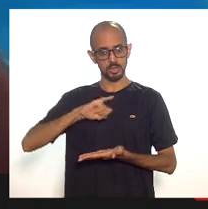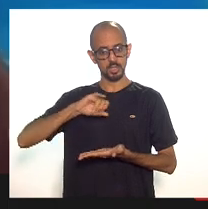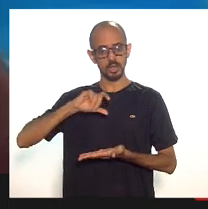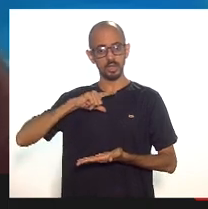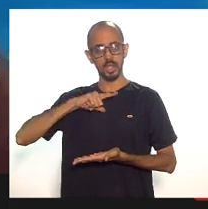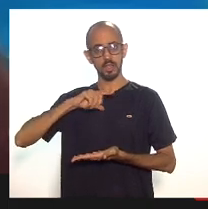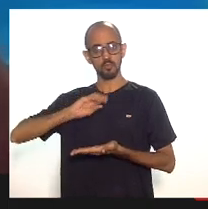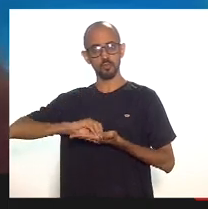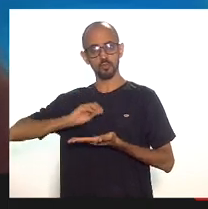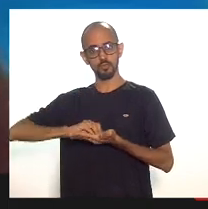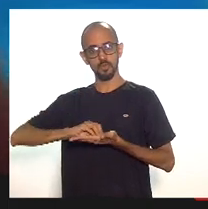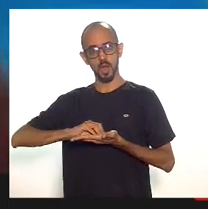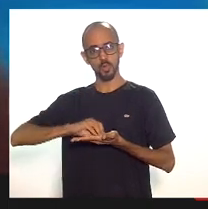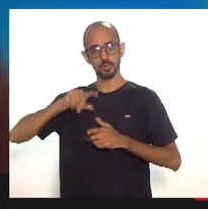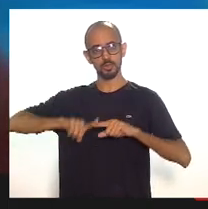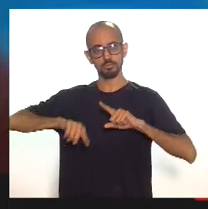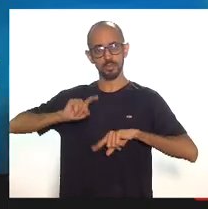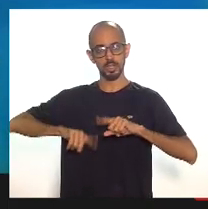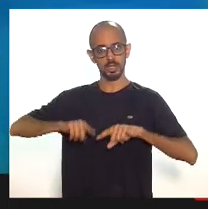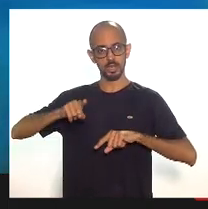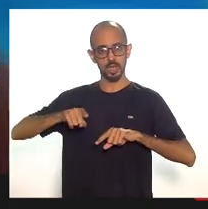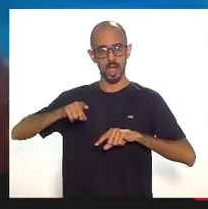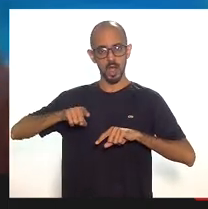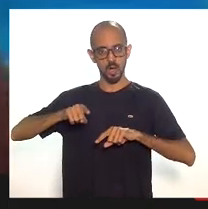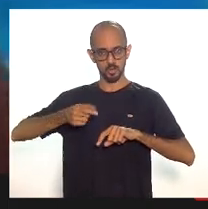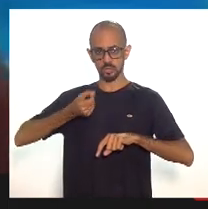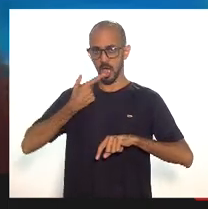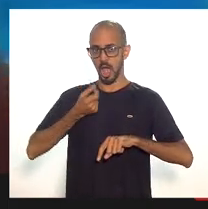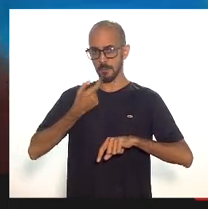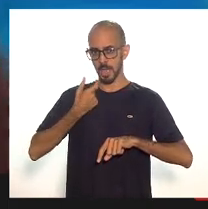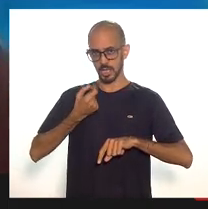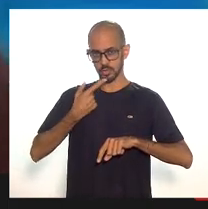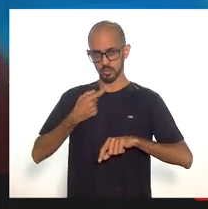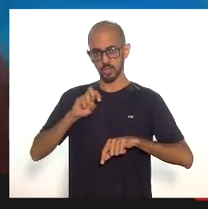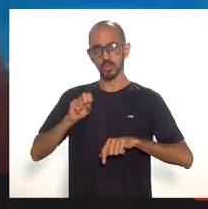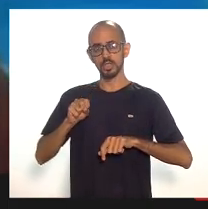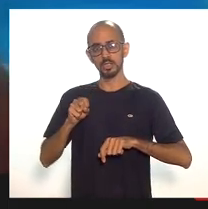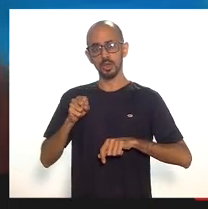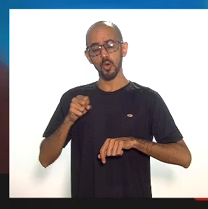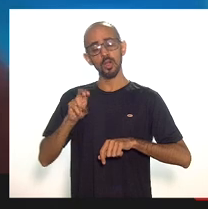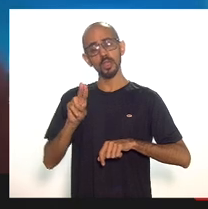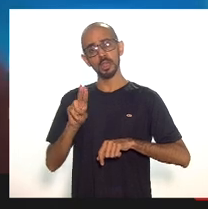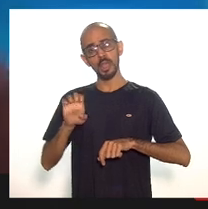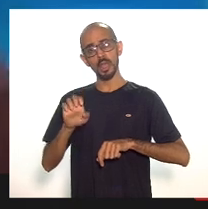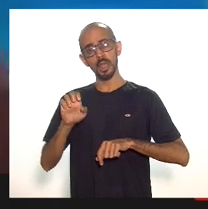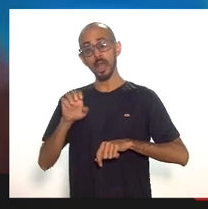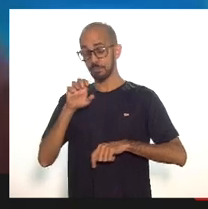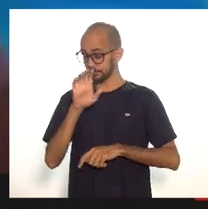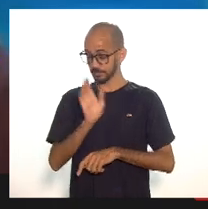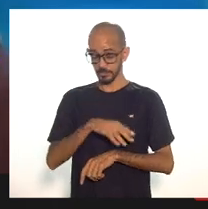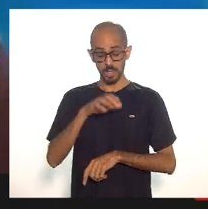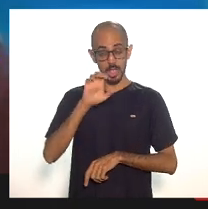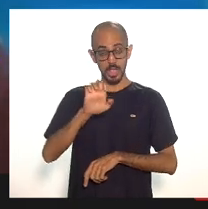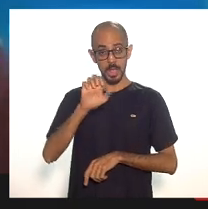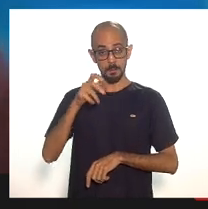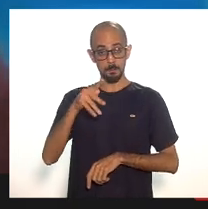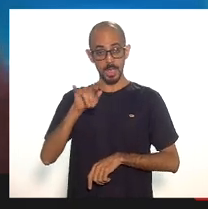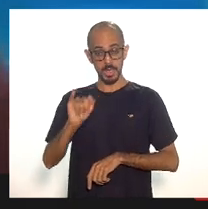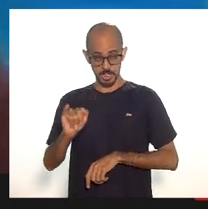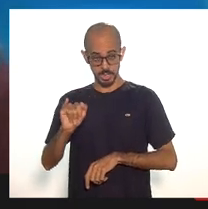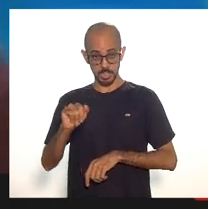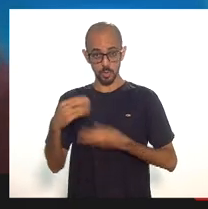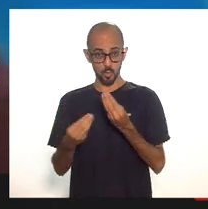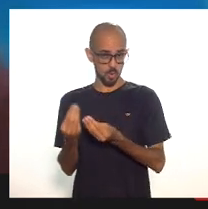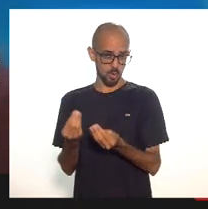desses insumos é verdadeira ou se a situação de insumos está controlada, EPIs, etc. E os insumos, como é que o senhor está hoje nas suas unidades de saúde